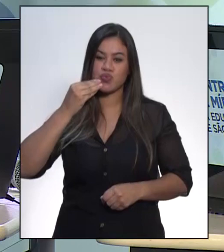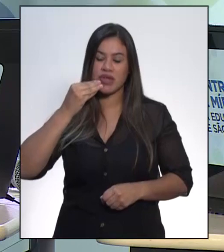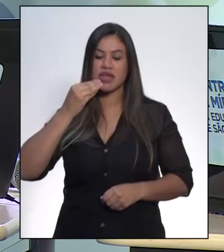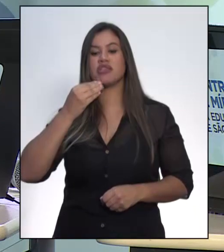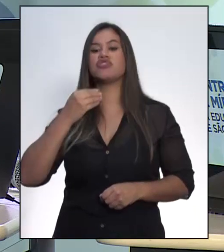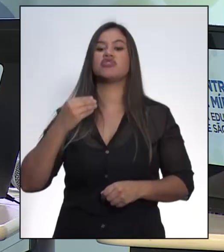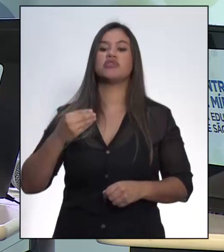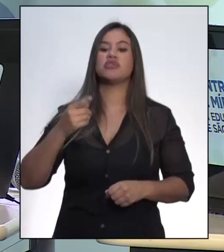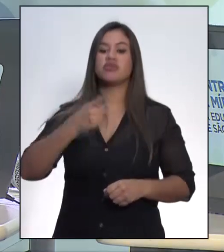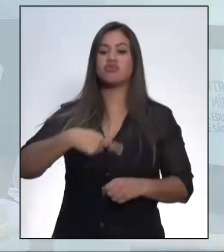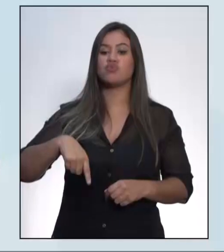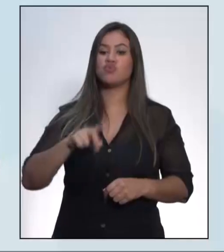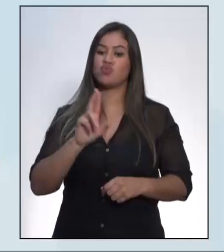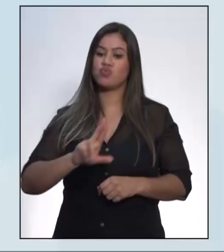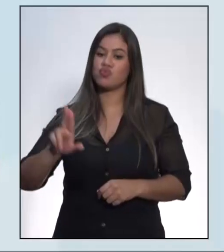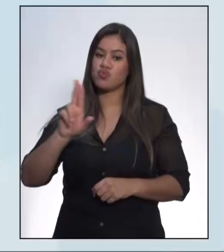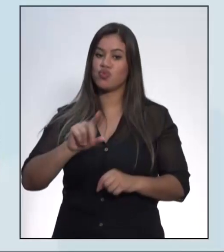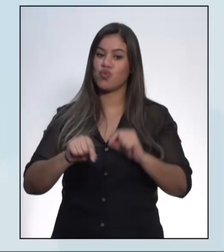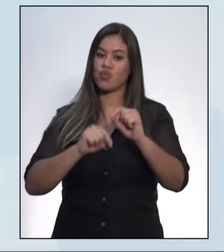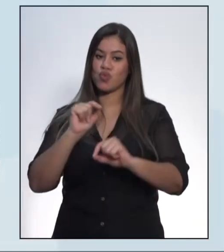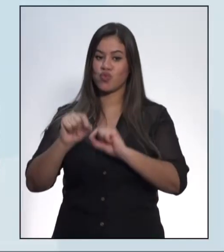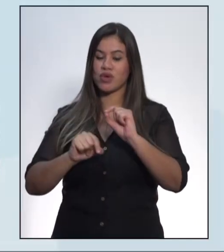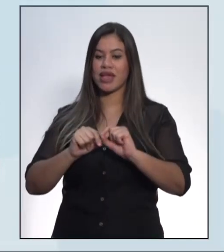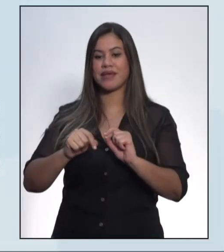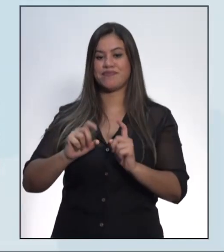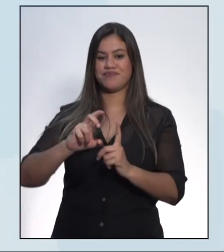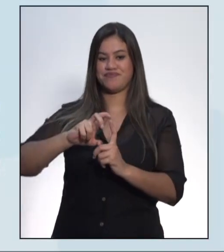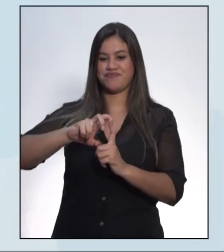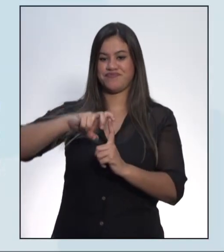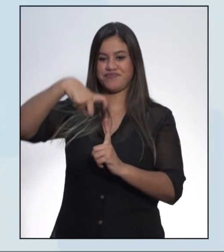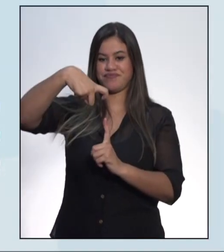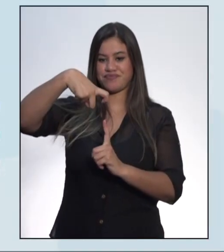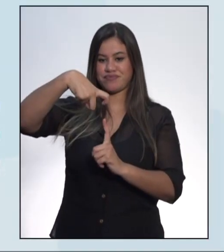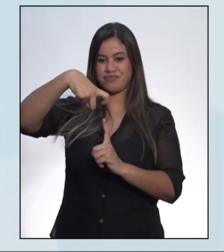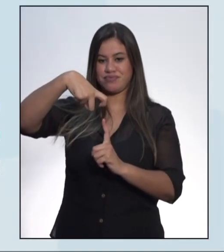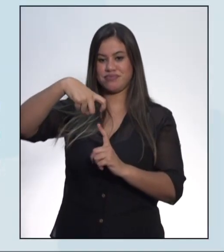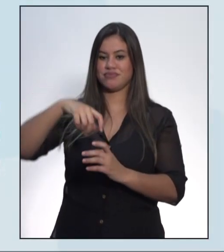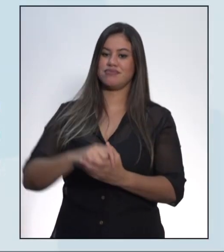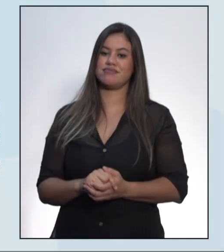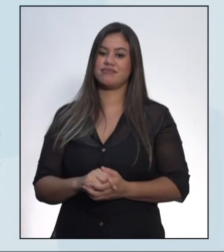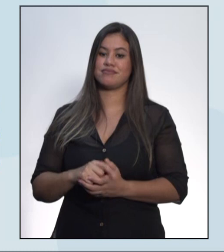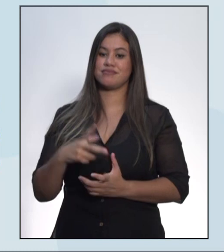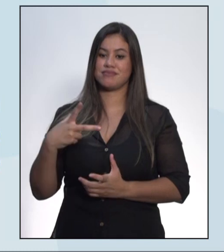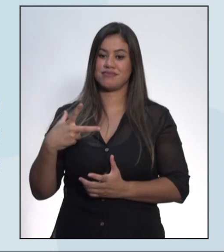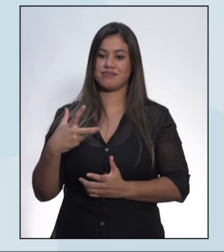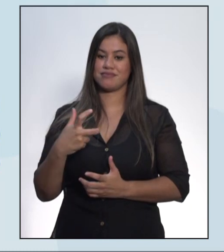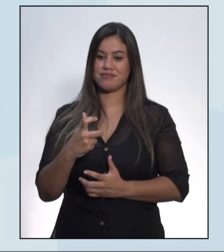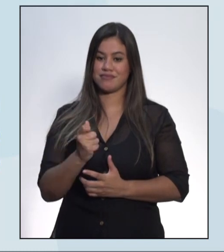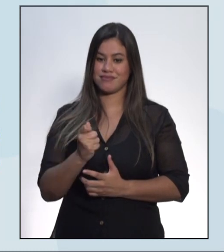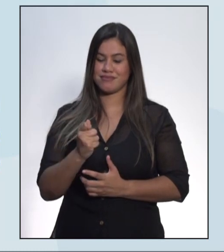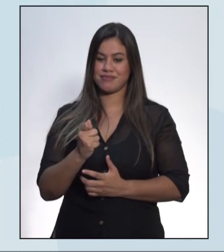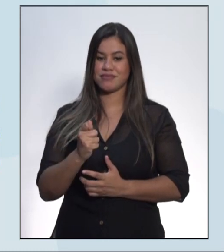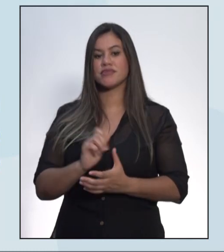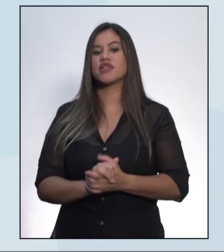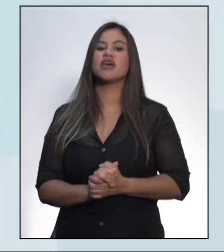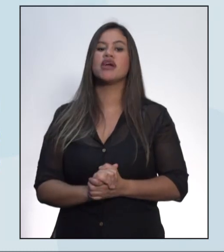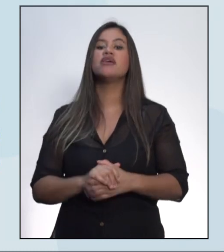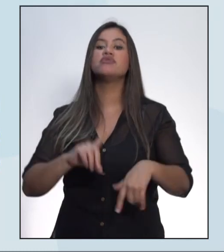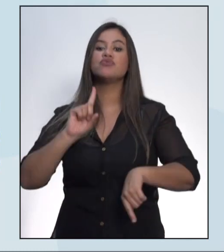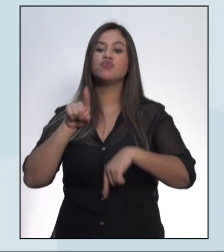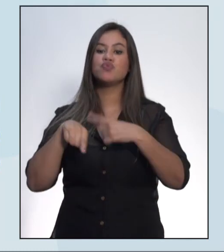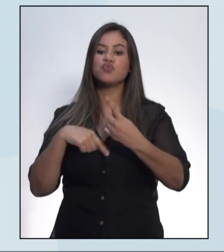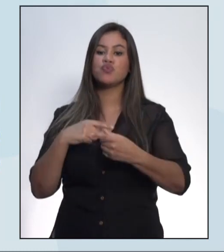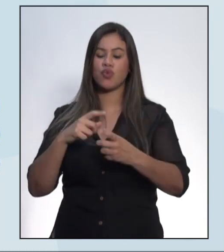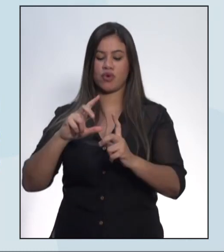1, a gente está vendo o equilíbrio no refrigerante, né? Então, a gente usou refrigerante, seringa. O que a gente fez? A